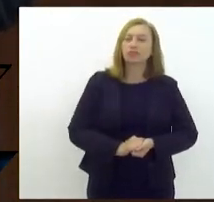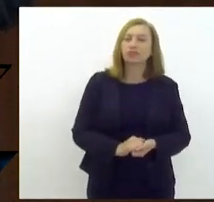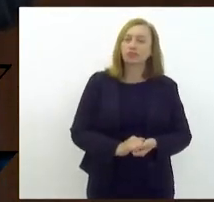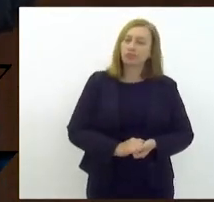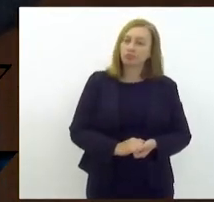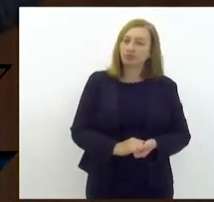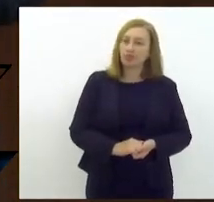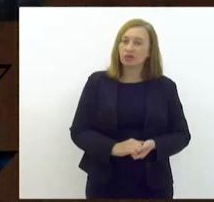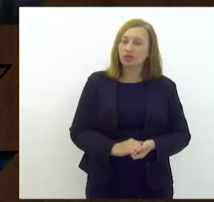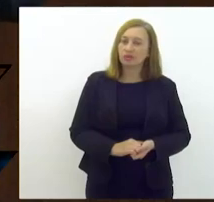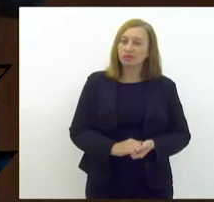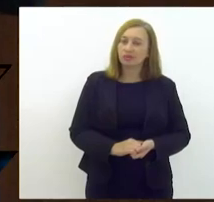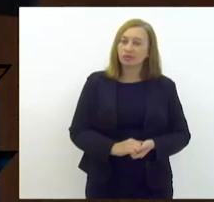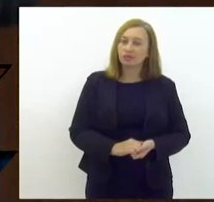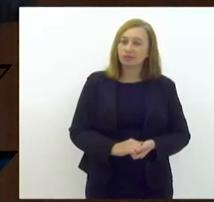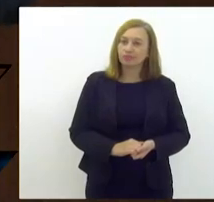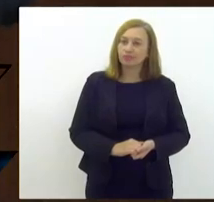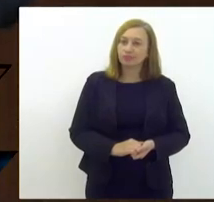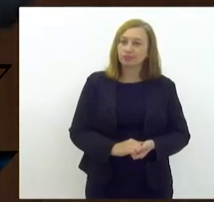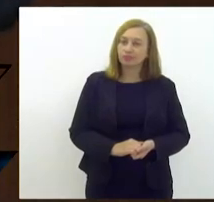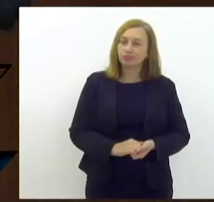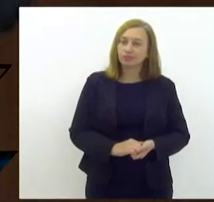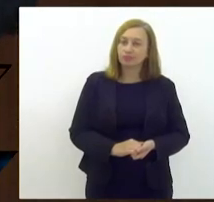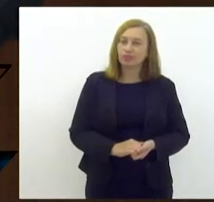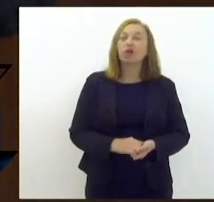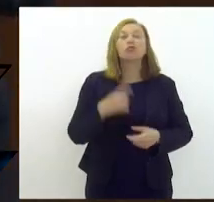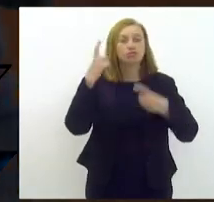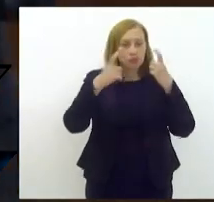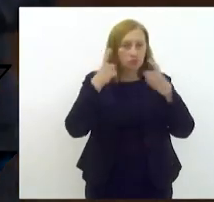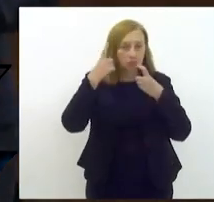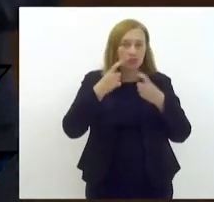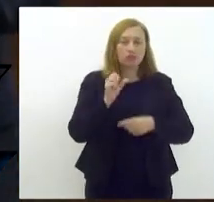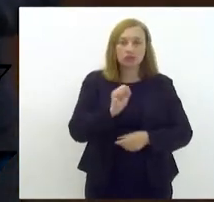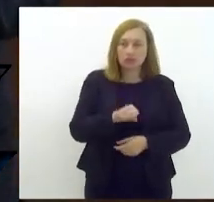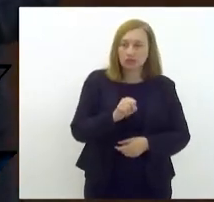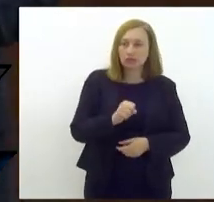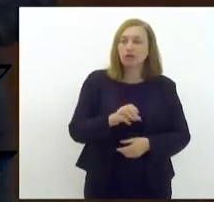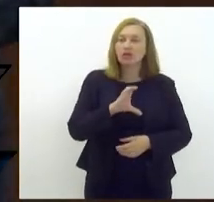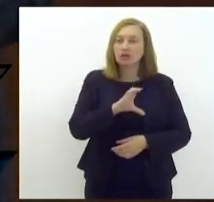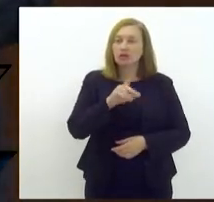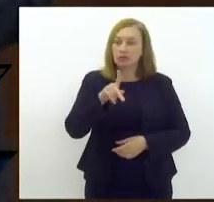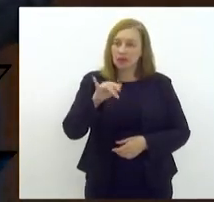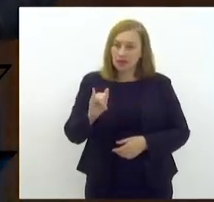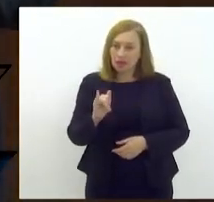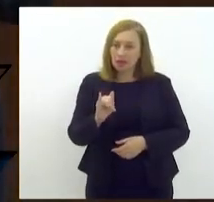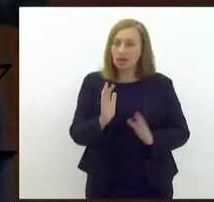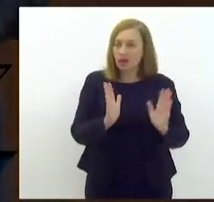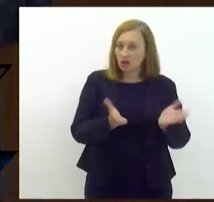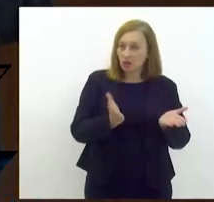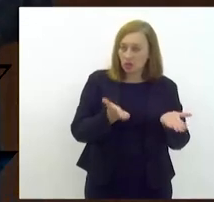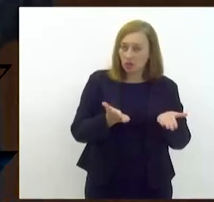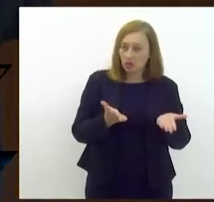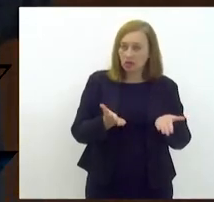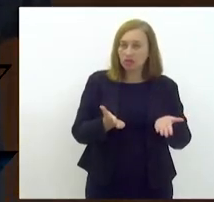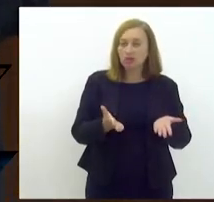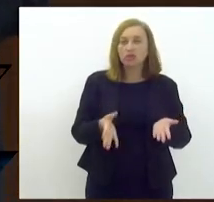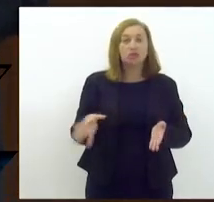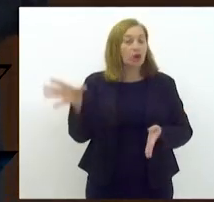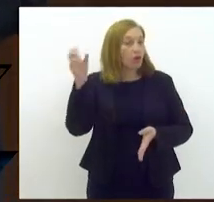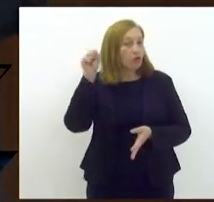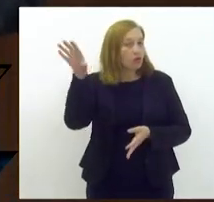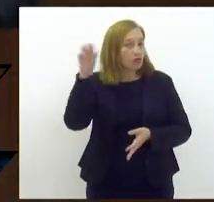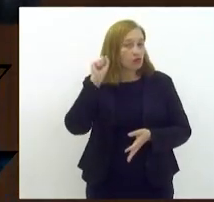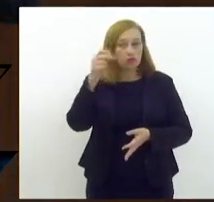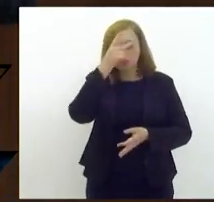forma que nós tenhamos essa preocupação há uma CPI atual que tá ouvindo especialistas